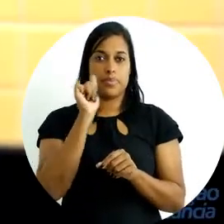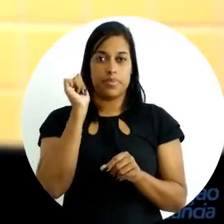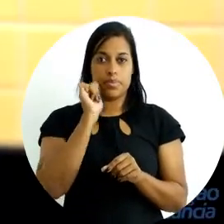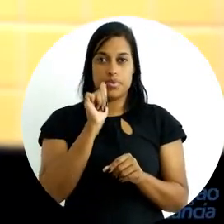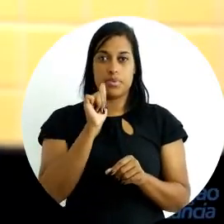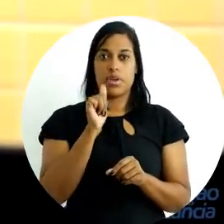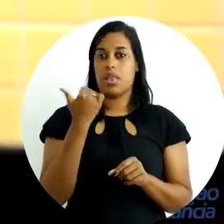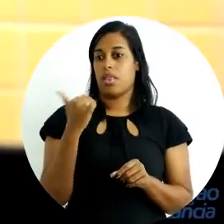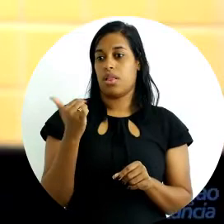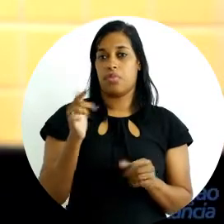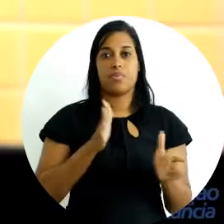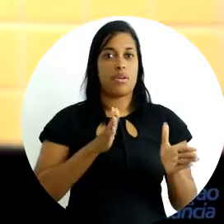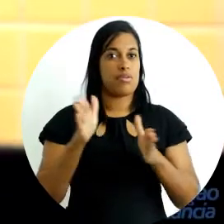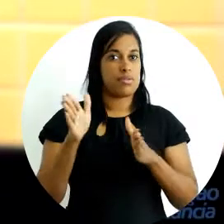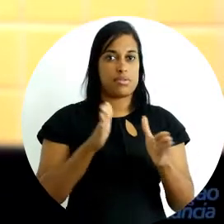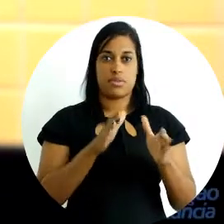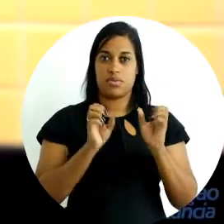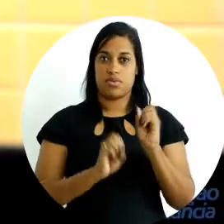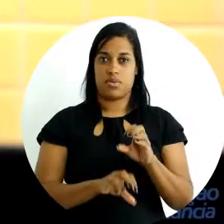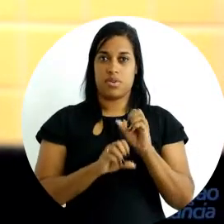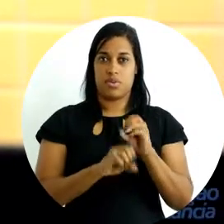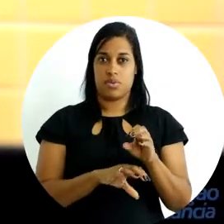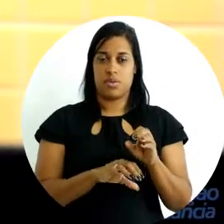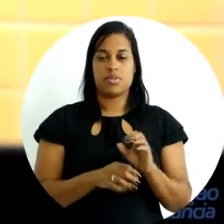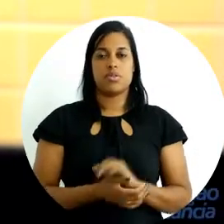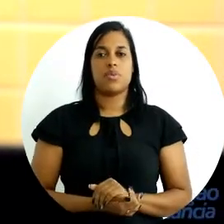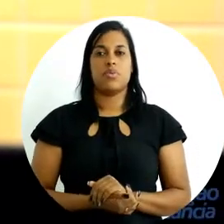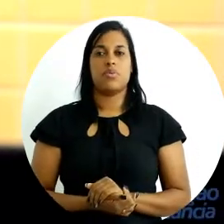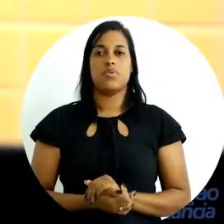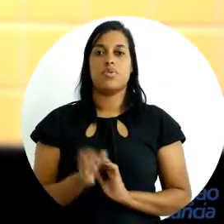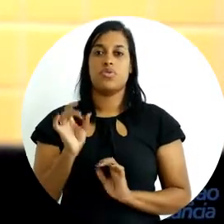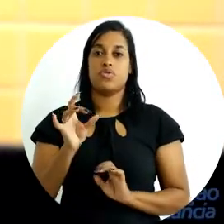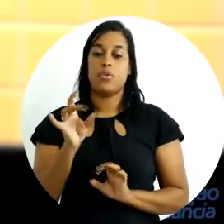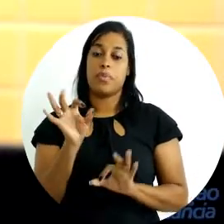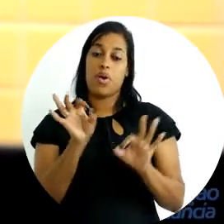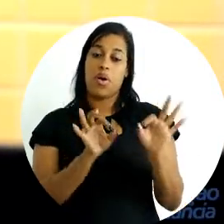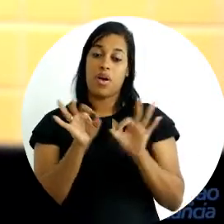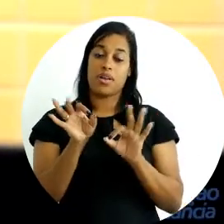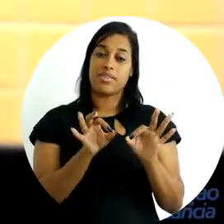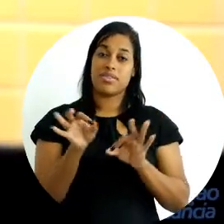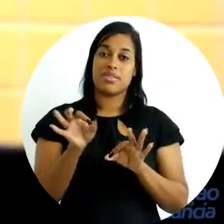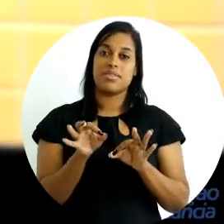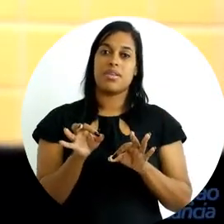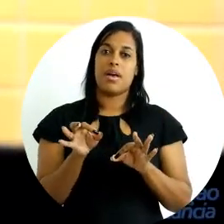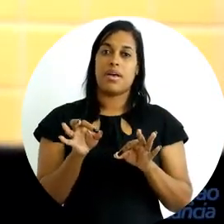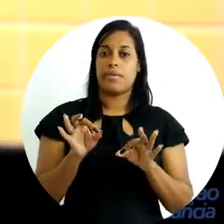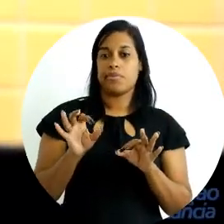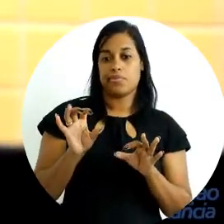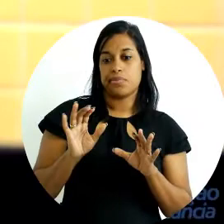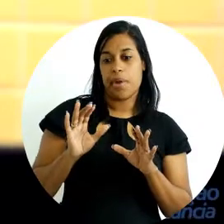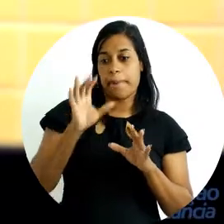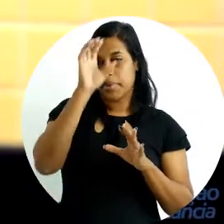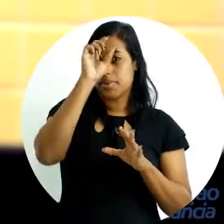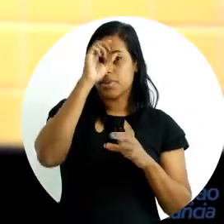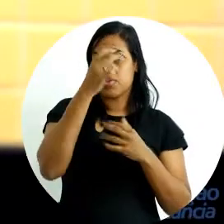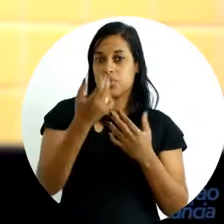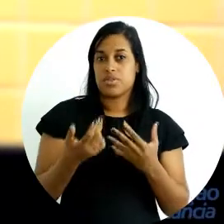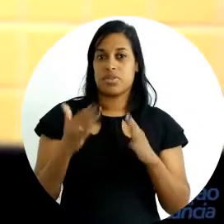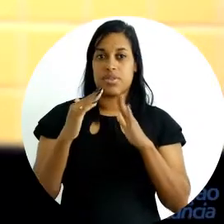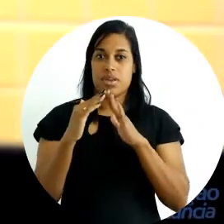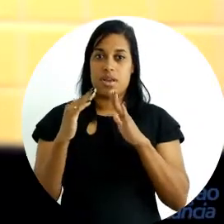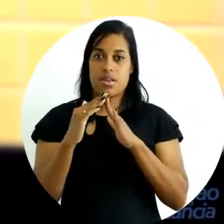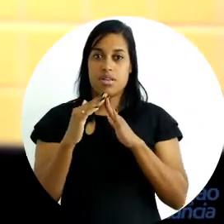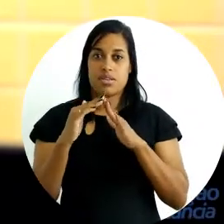mulher. A mulher, ela não tinha acesso à educação, a não ser para prepará-la para as prendas domésticas. E